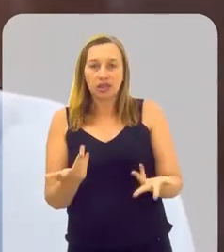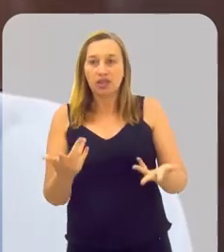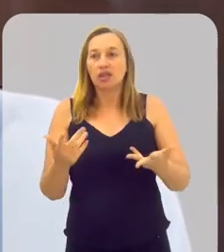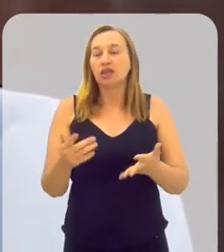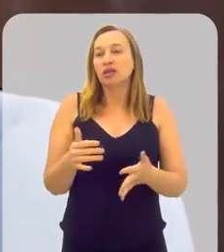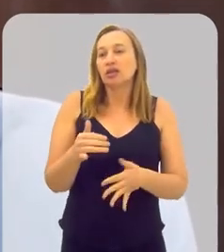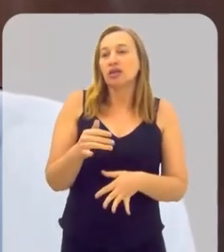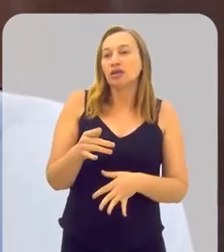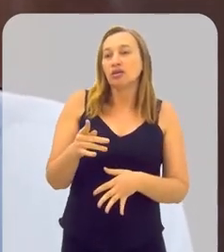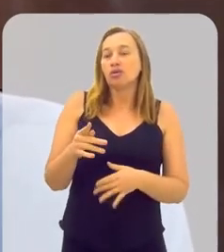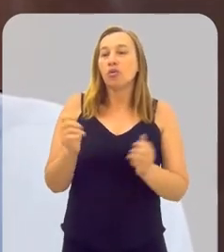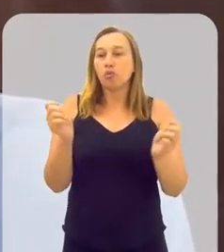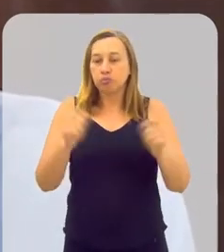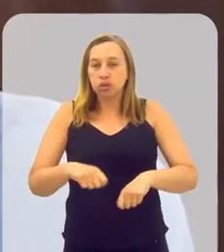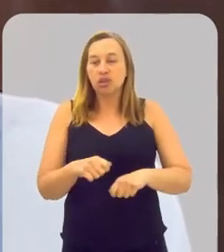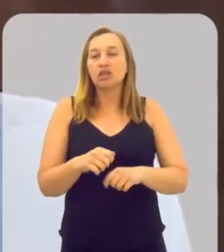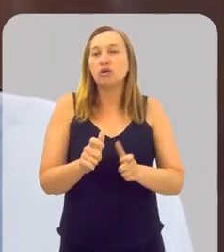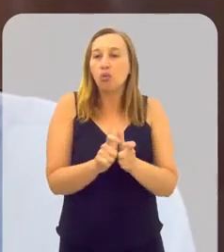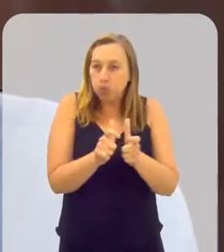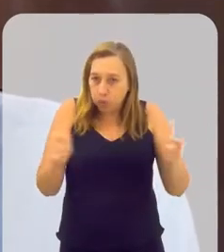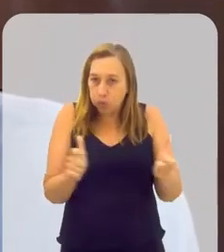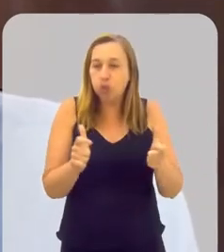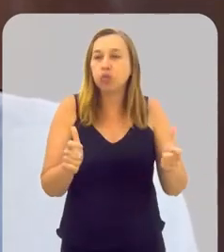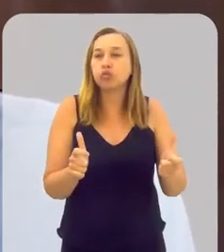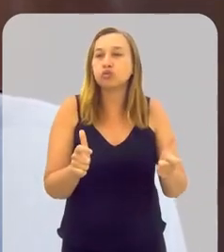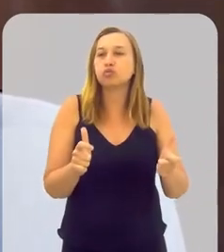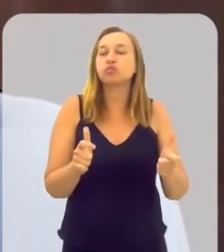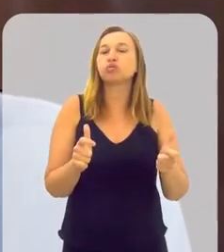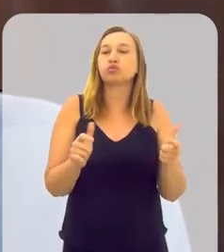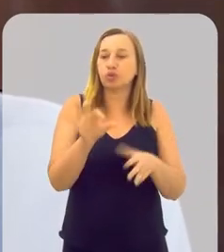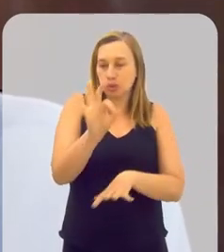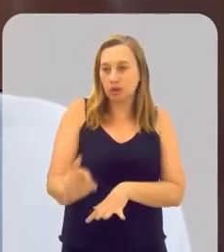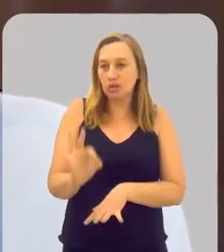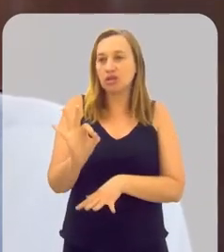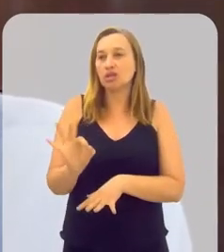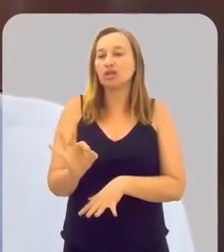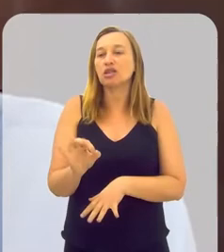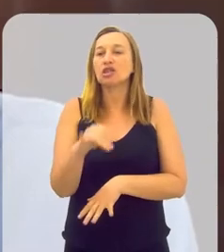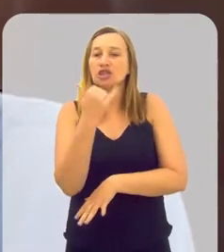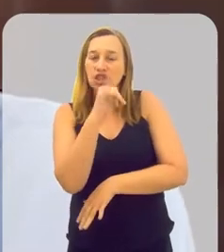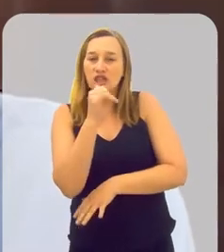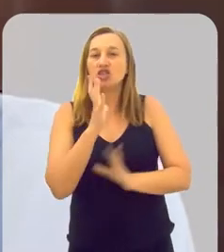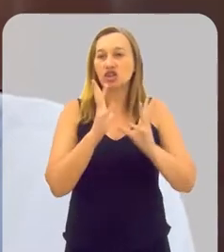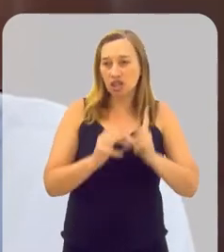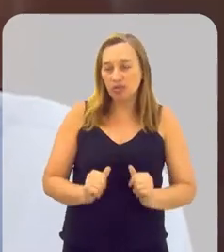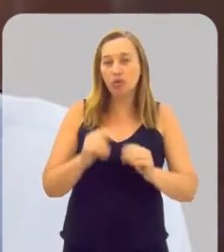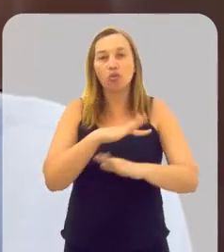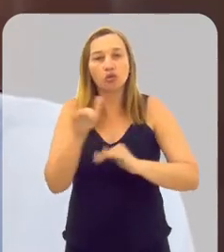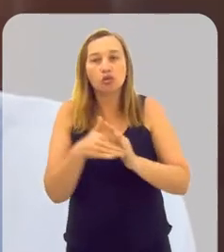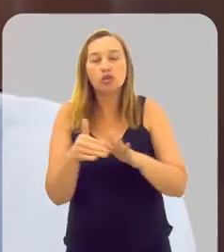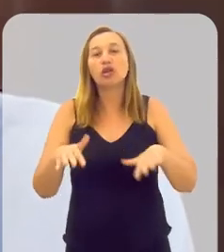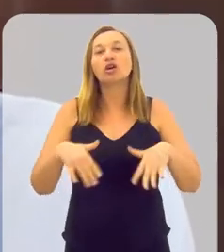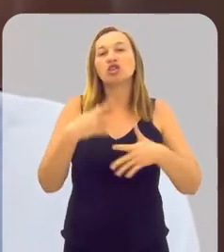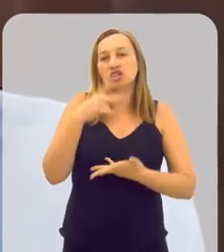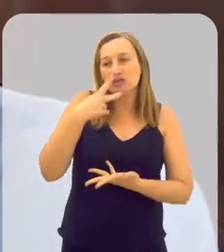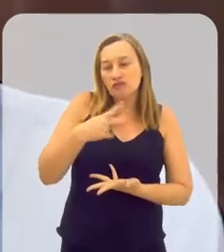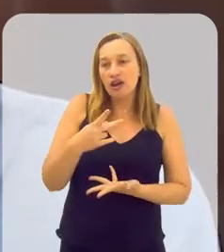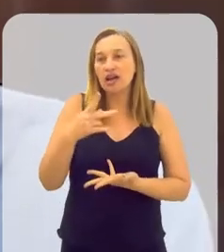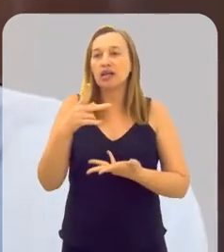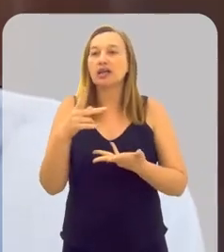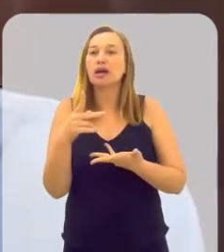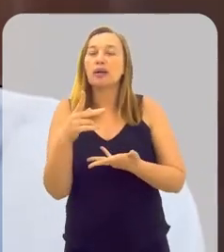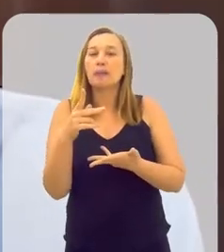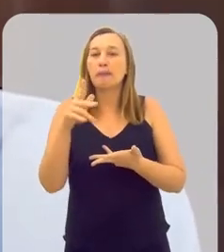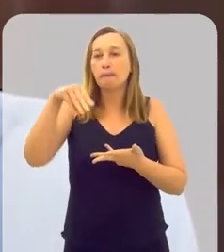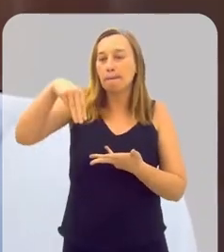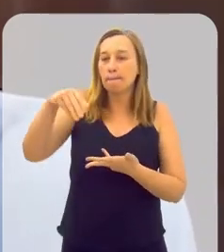transitado energeticamente. A gente tem um grande percentual de energias renováveis na nossa matriz energética como um todo. Quando a